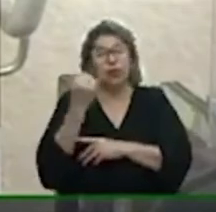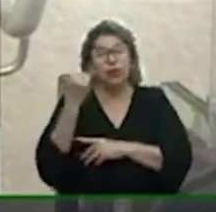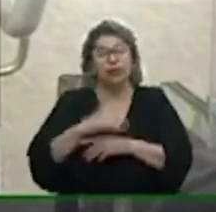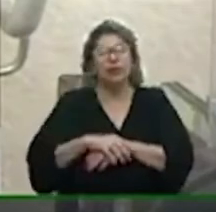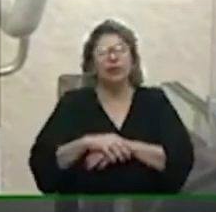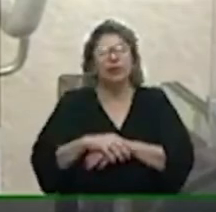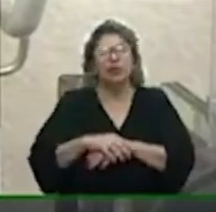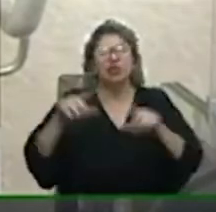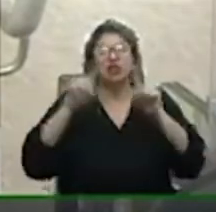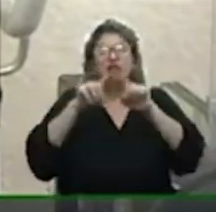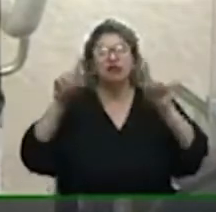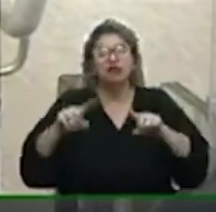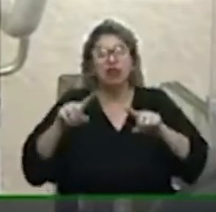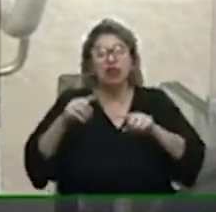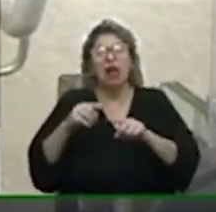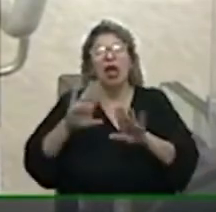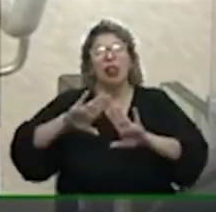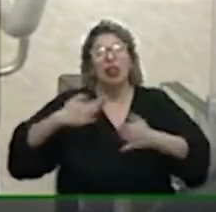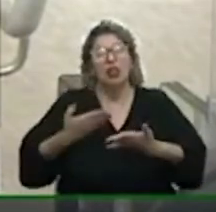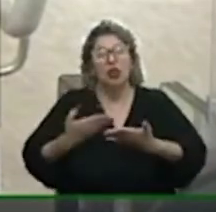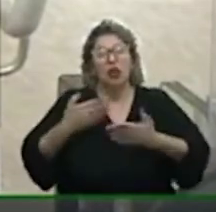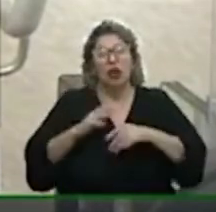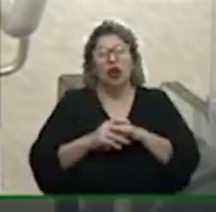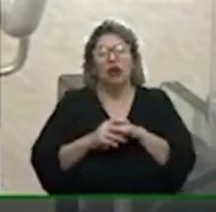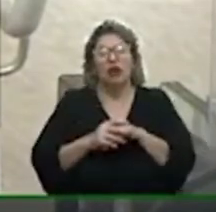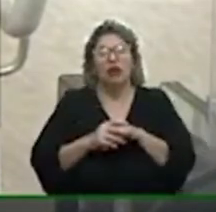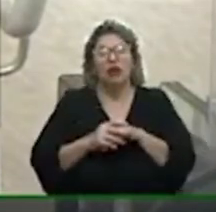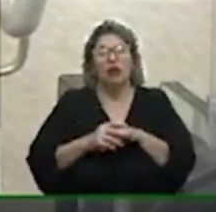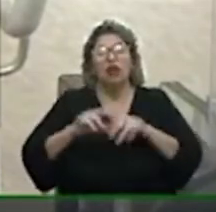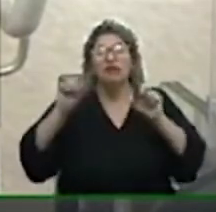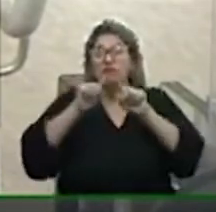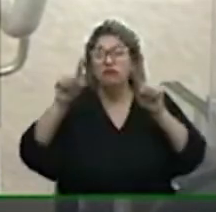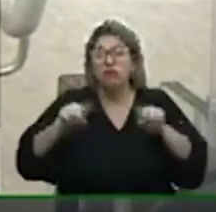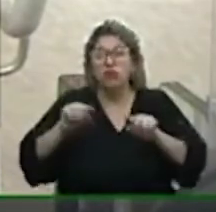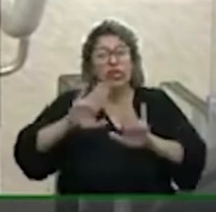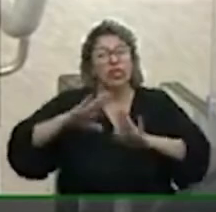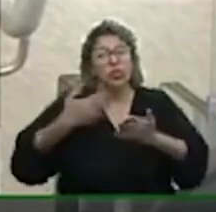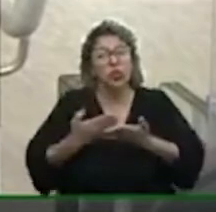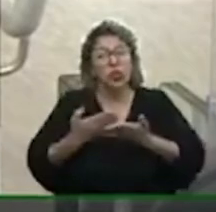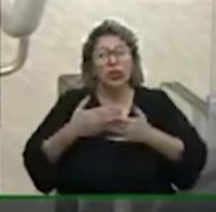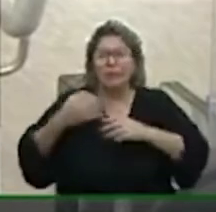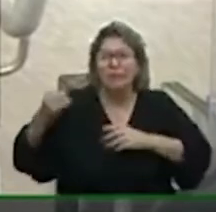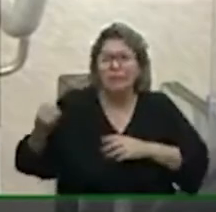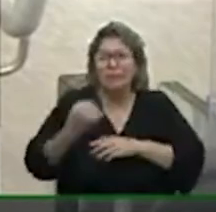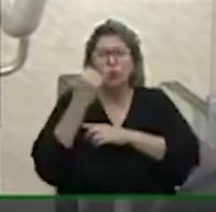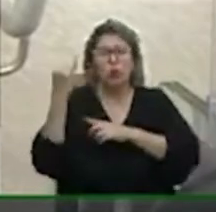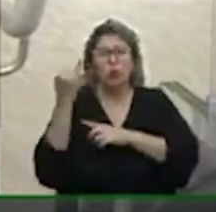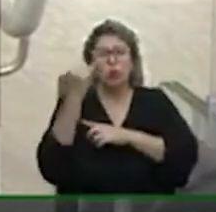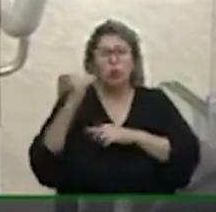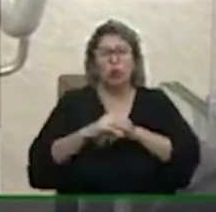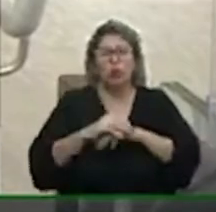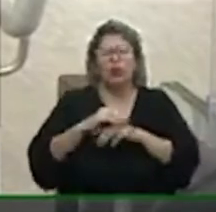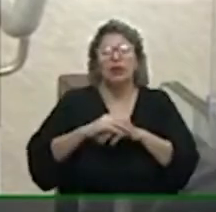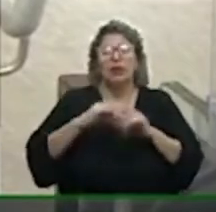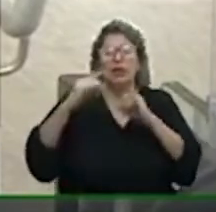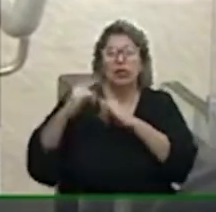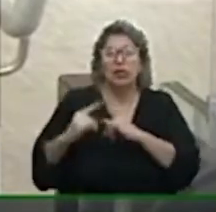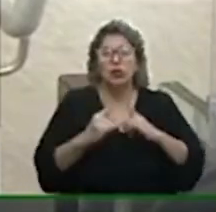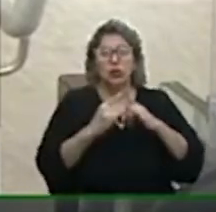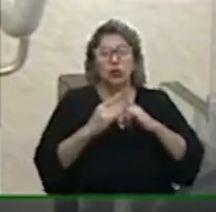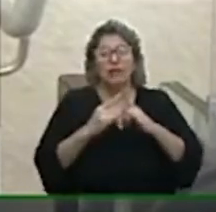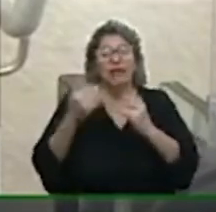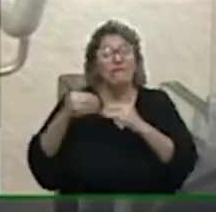a situação dos funcionários de escola Oi gente funcionários de escola que são essenciais para os educandários